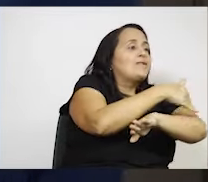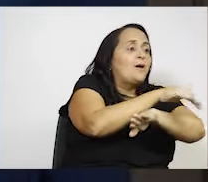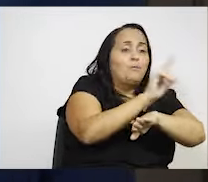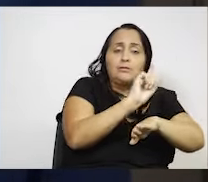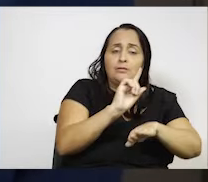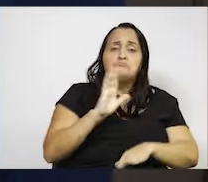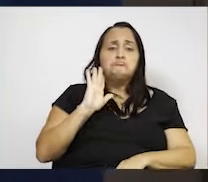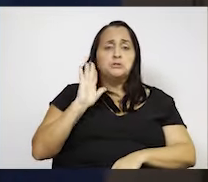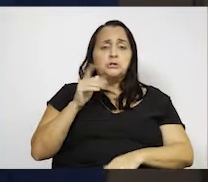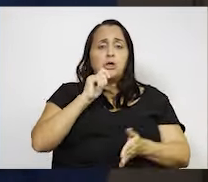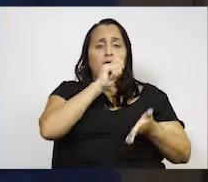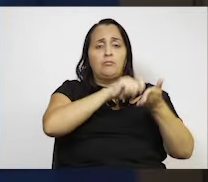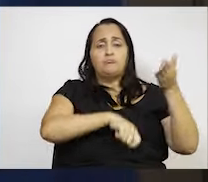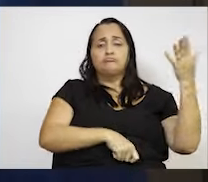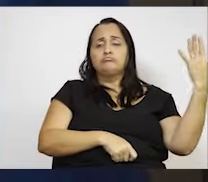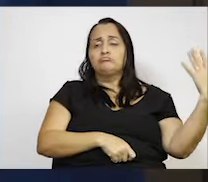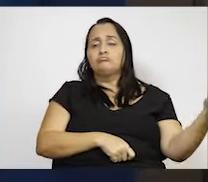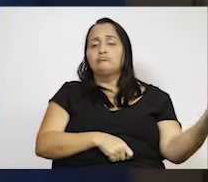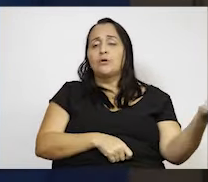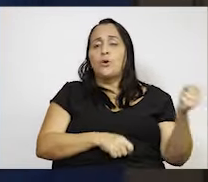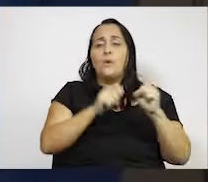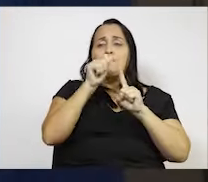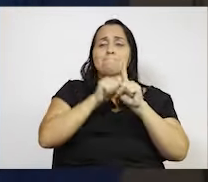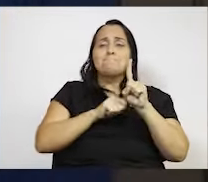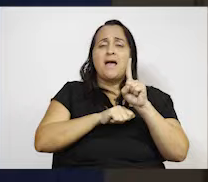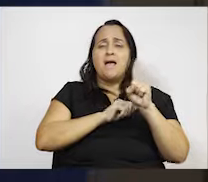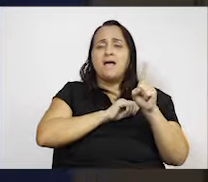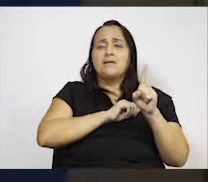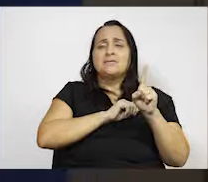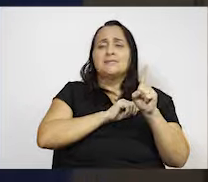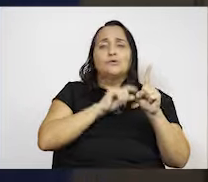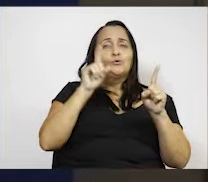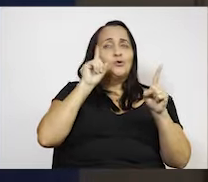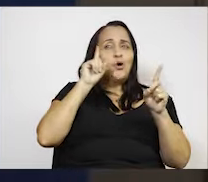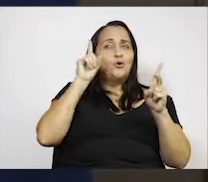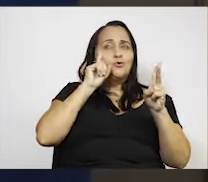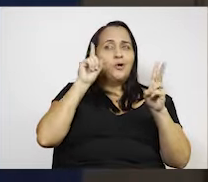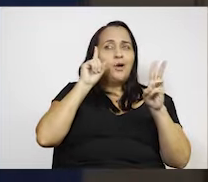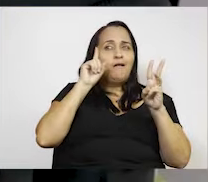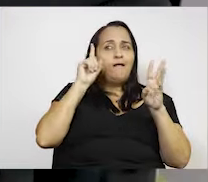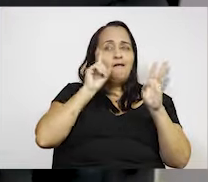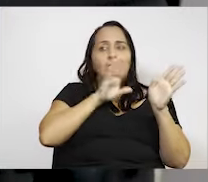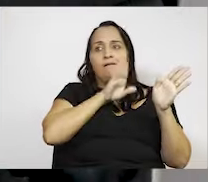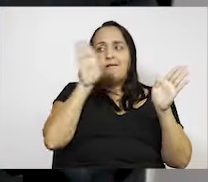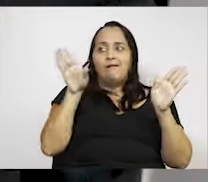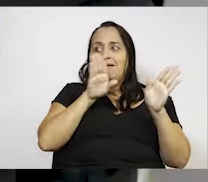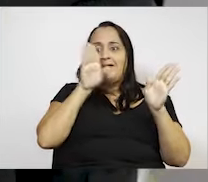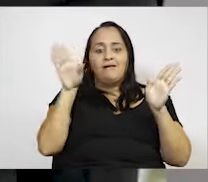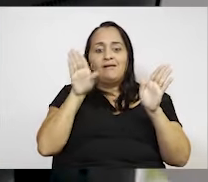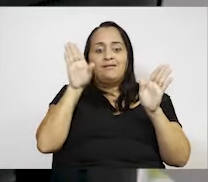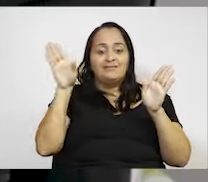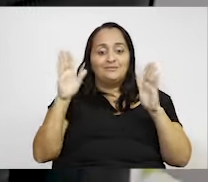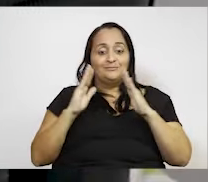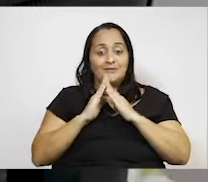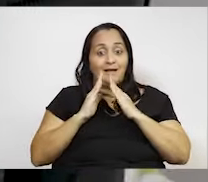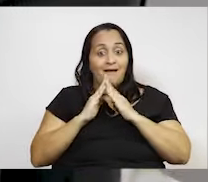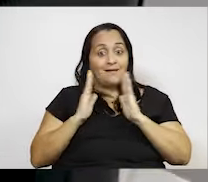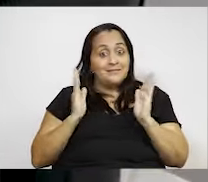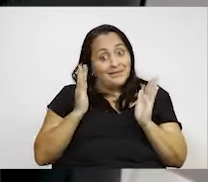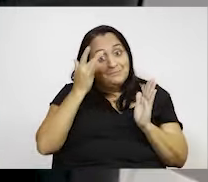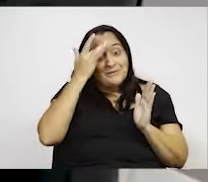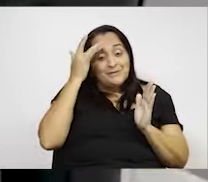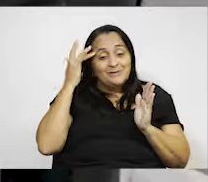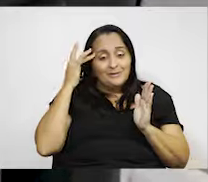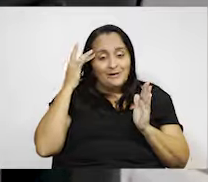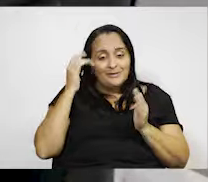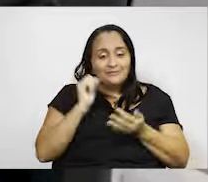ele vai, ele pega, ele recebe esse jornal em casa. Então, tem uma equipe que vai levar esse jornal nas casas. Então, percebam,